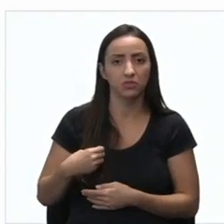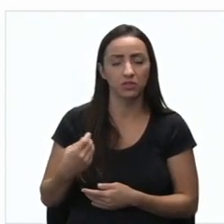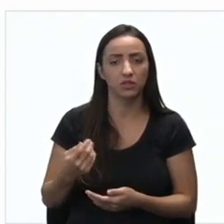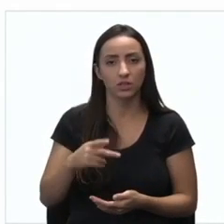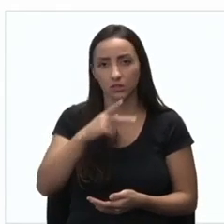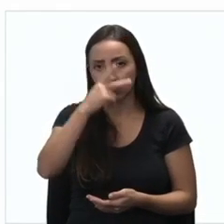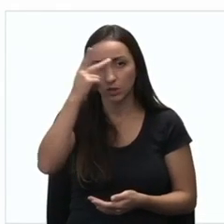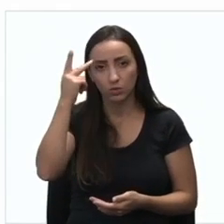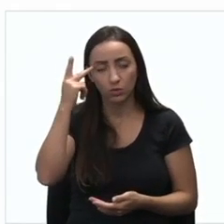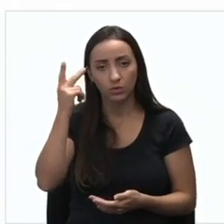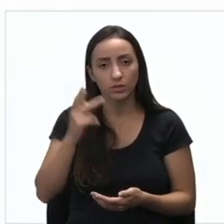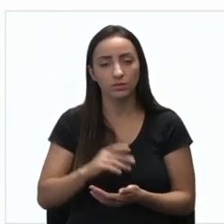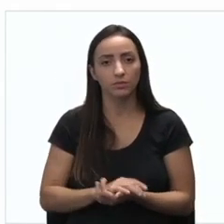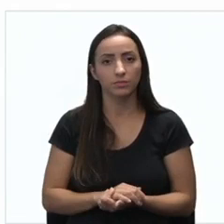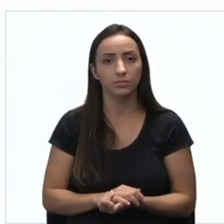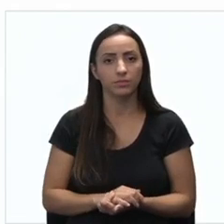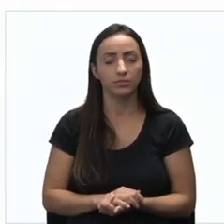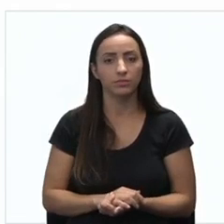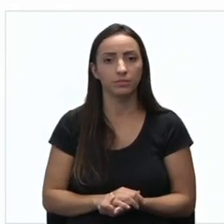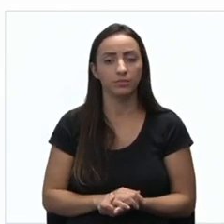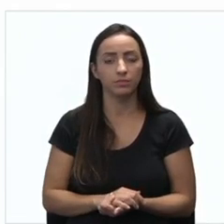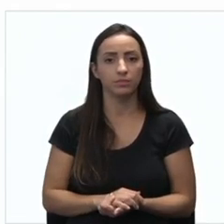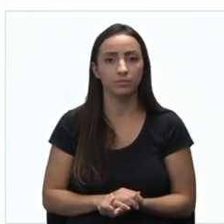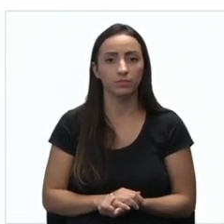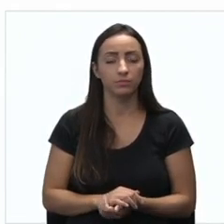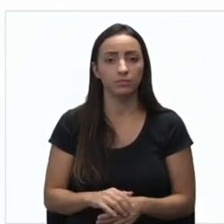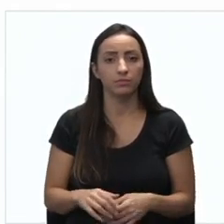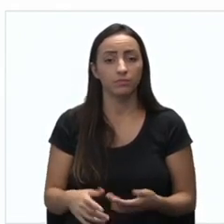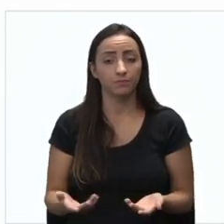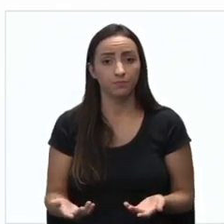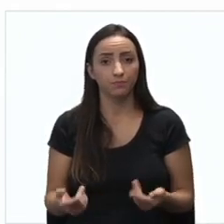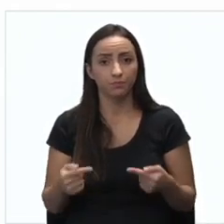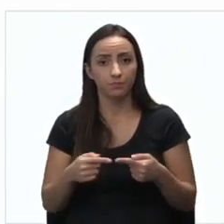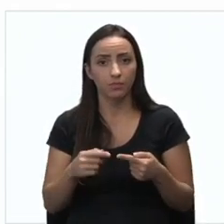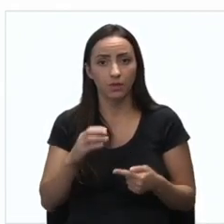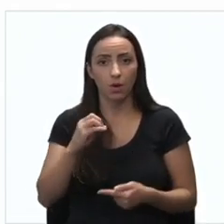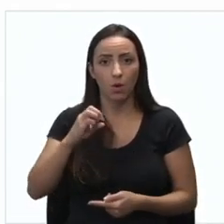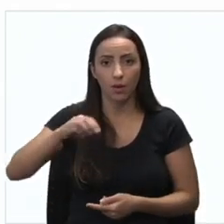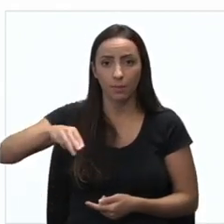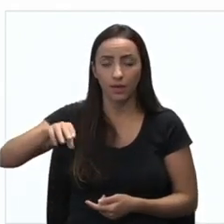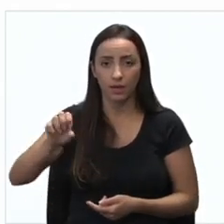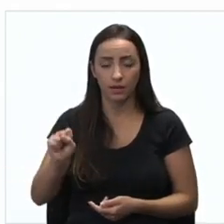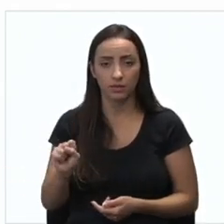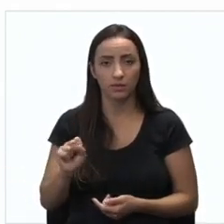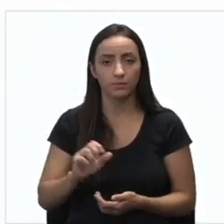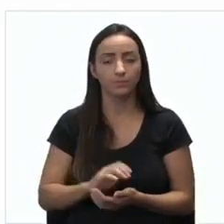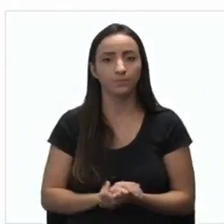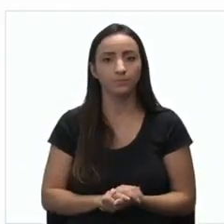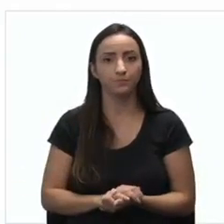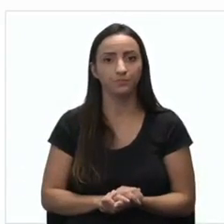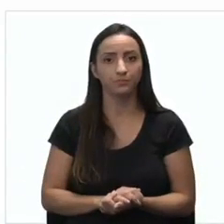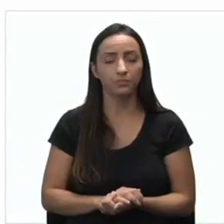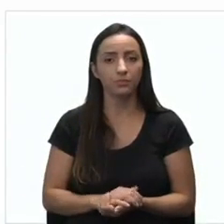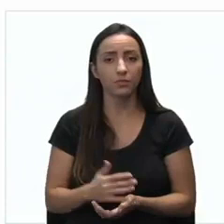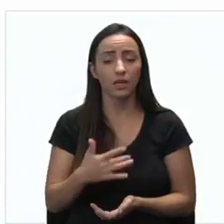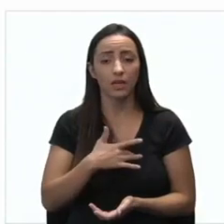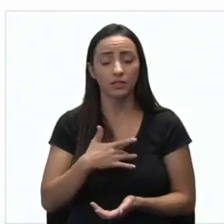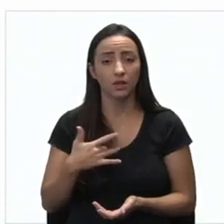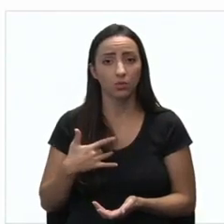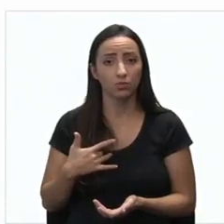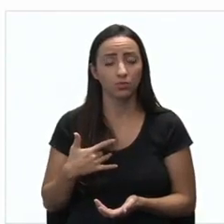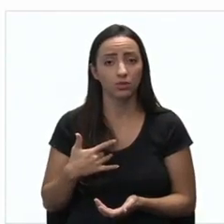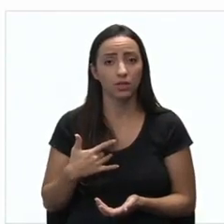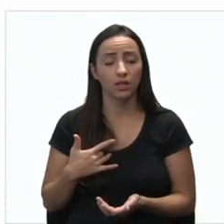da saúde e do adoecimento. Então, segundo a Organização Mundial da Saúde, a saúde ela vai além